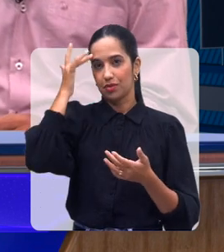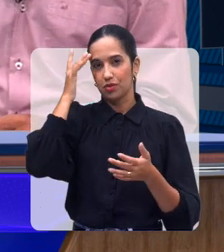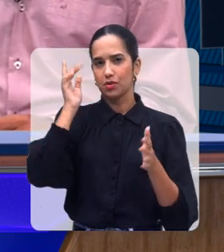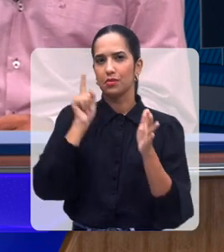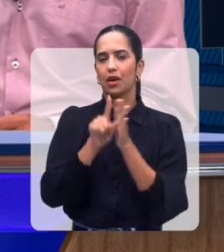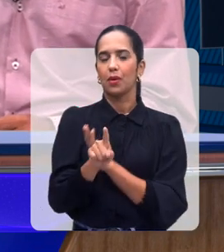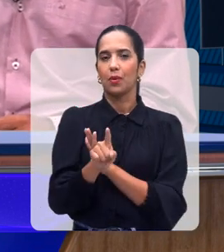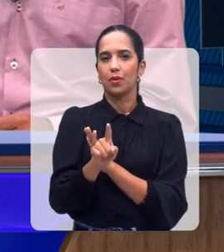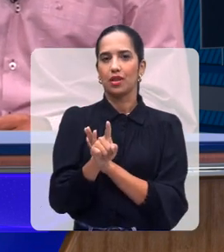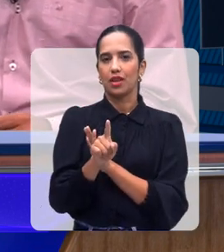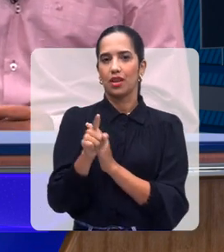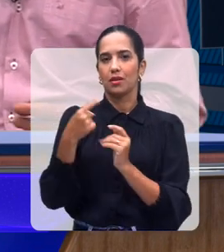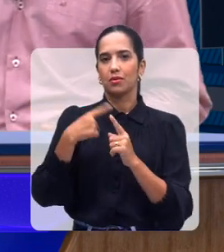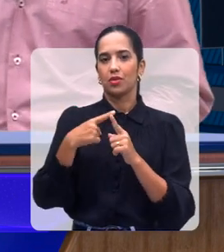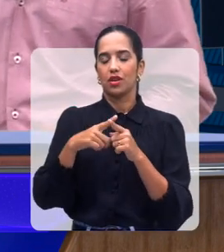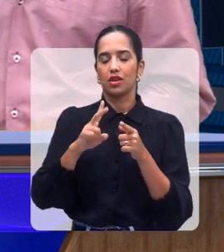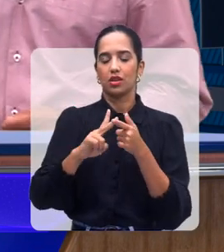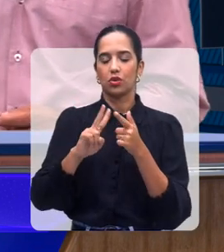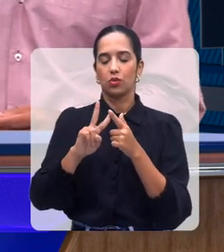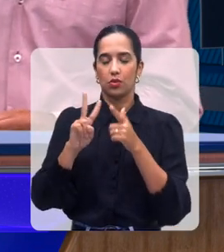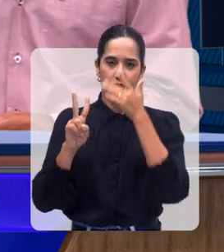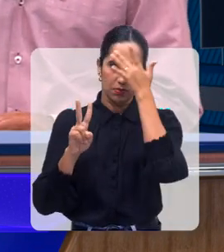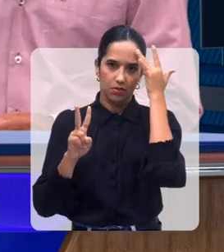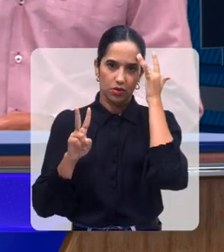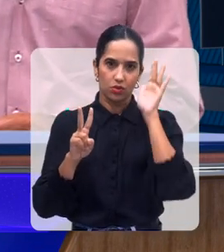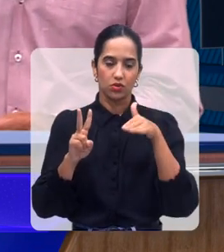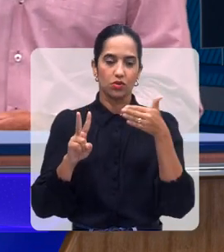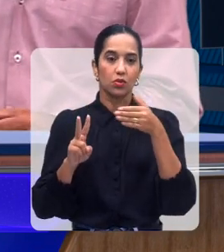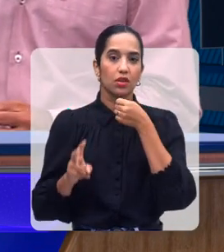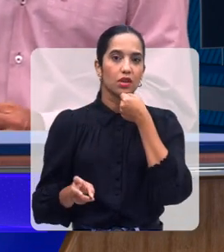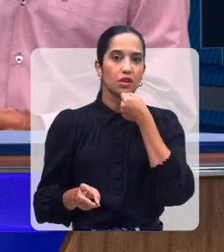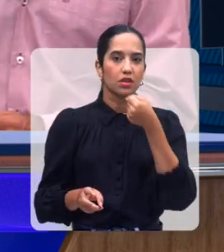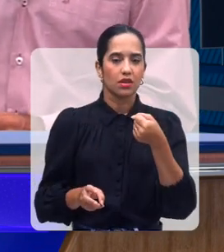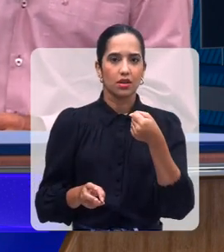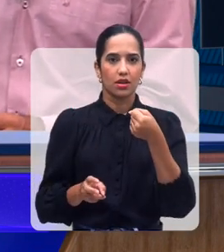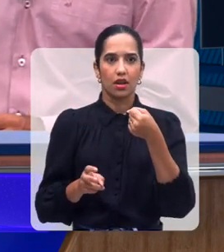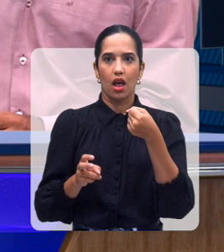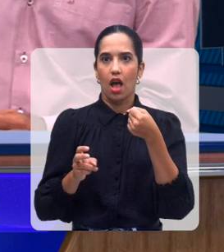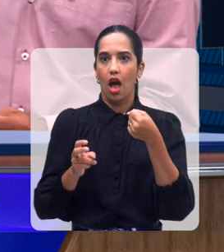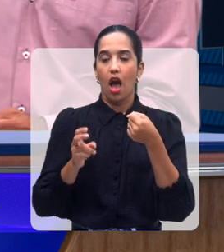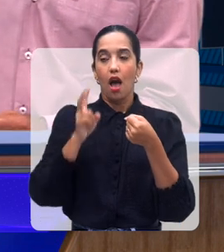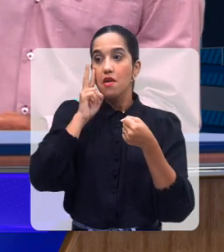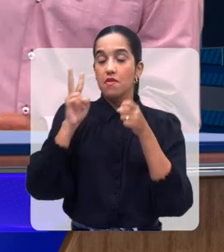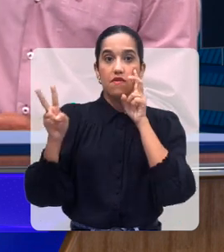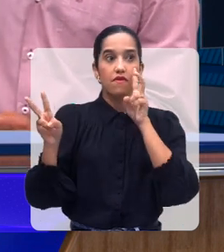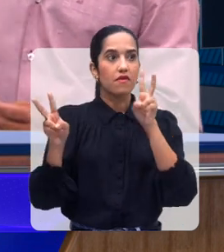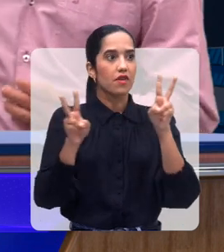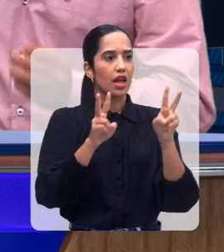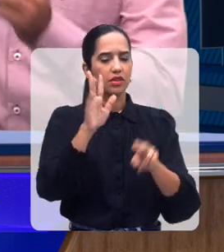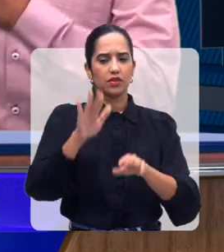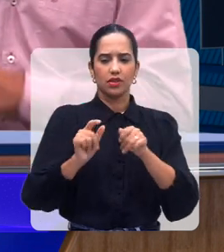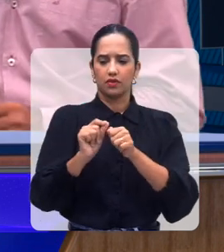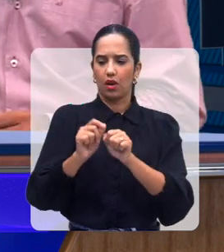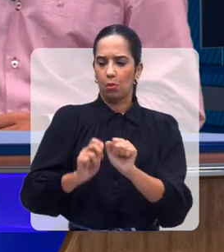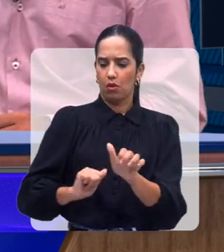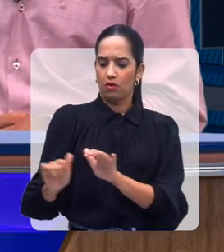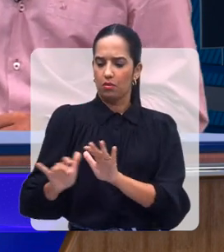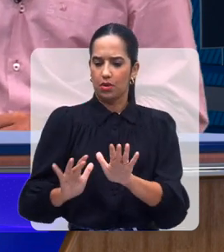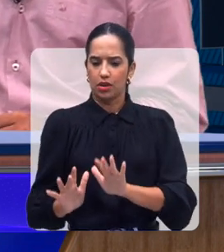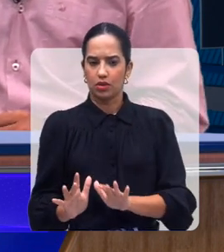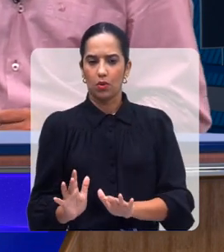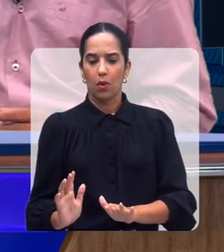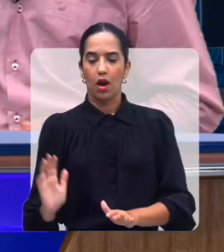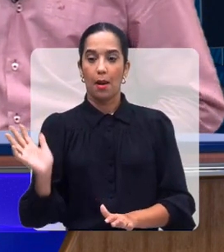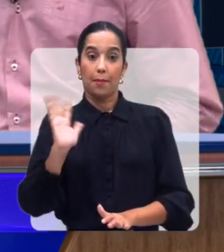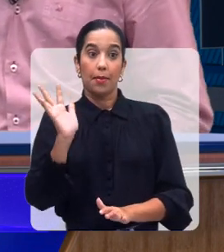que duas pessoas quando estão apresentando, ambos enxergando, aí o cara faz um movimento com a mão, faz